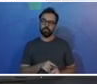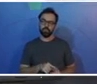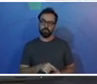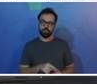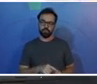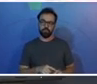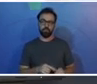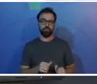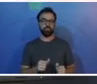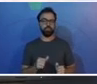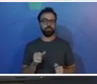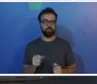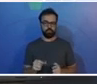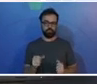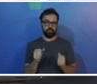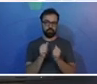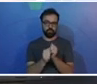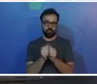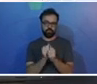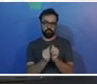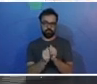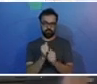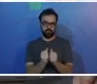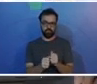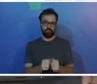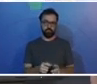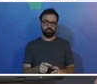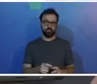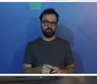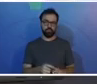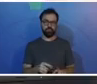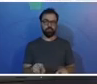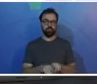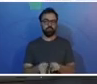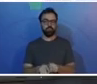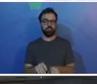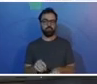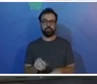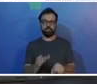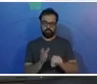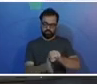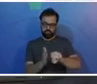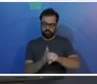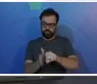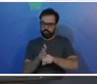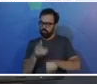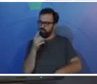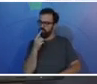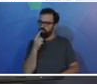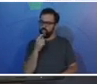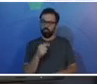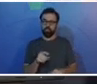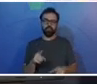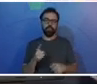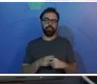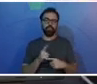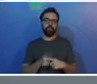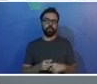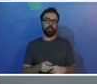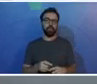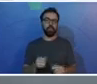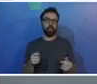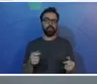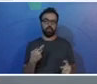menor taxa de imposto é a do arroz e a do tomate. Produtos de primeira necessidade, produtos que